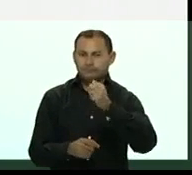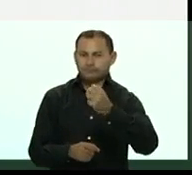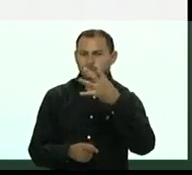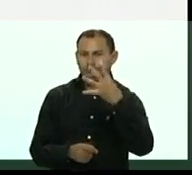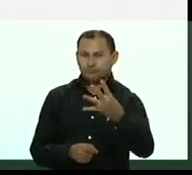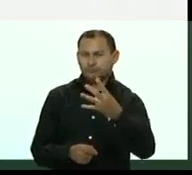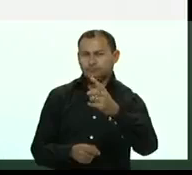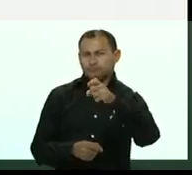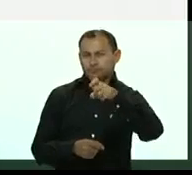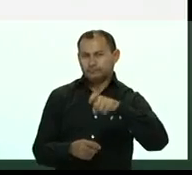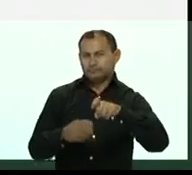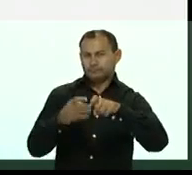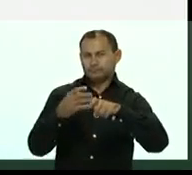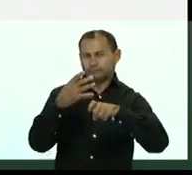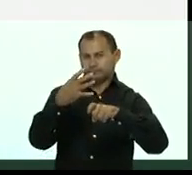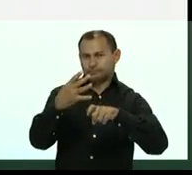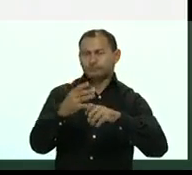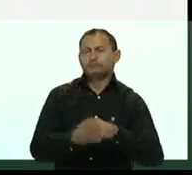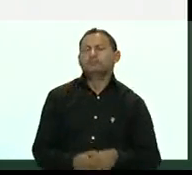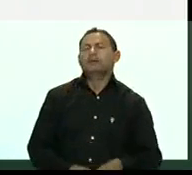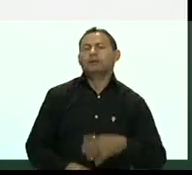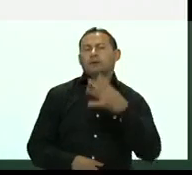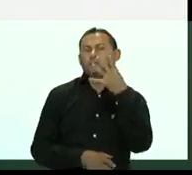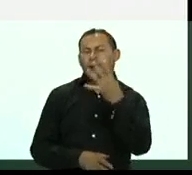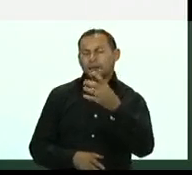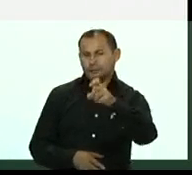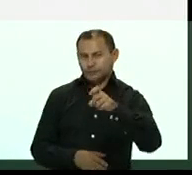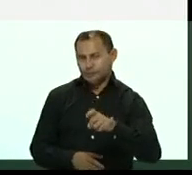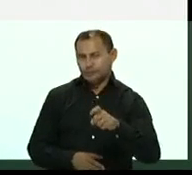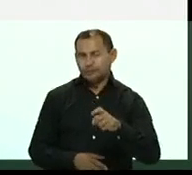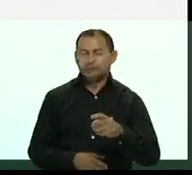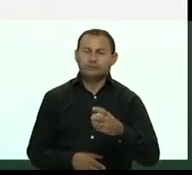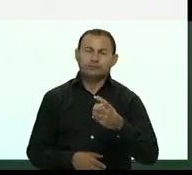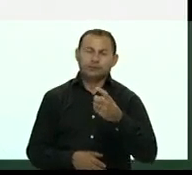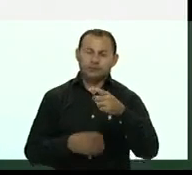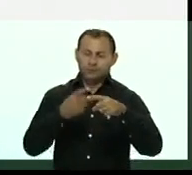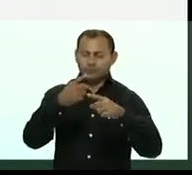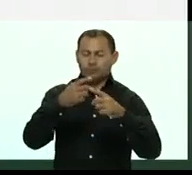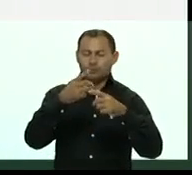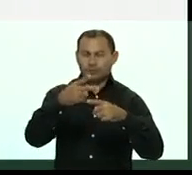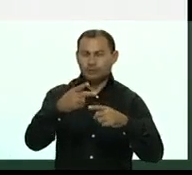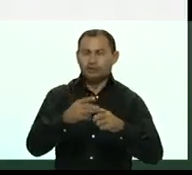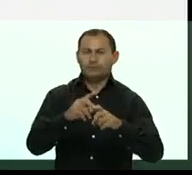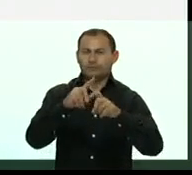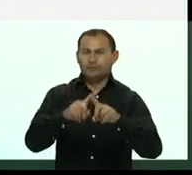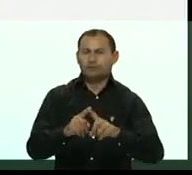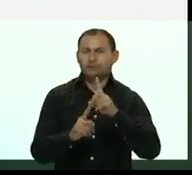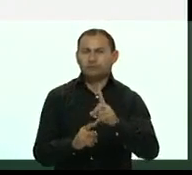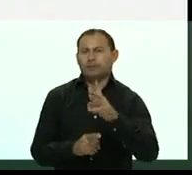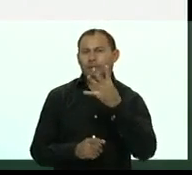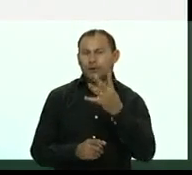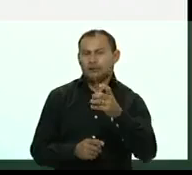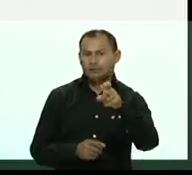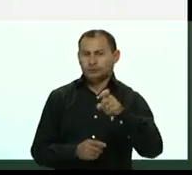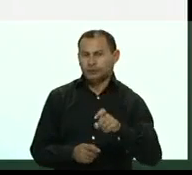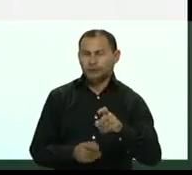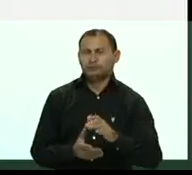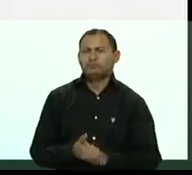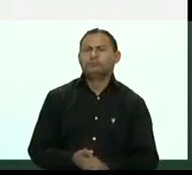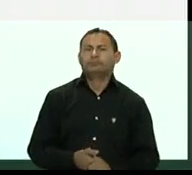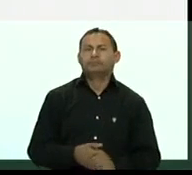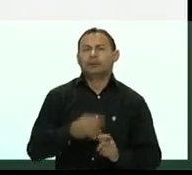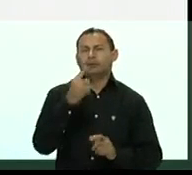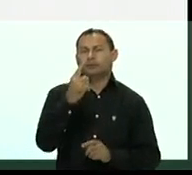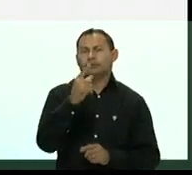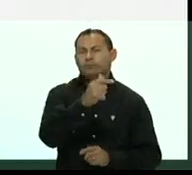84x elevado à quarta. 4x ao quadrado vezes 1, 4x ao quadrado. Menos 1